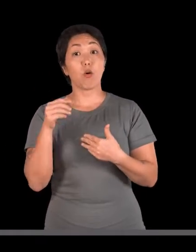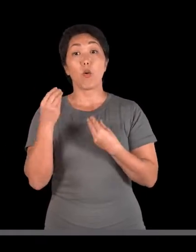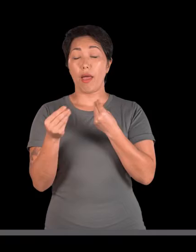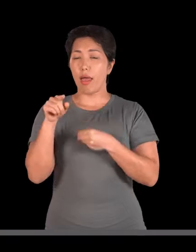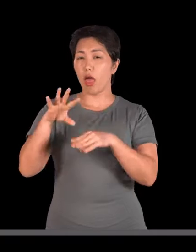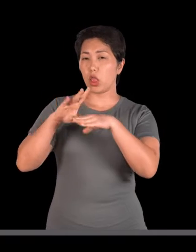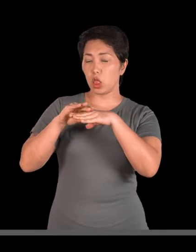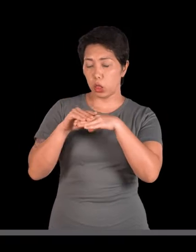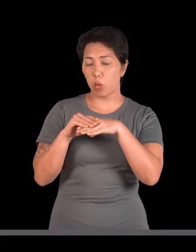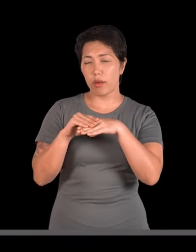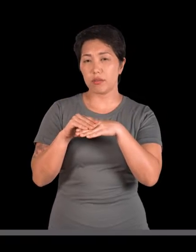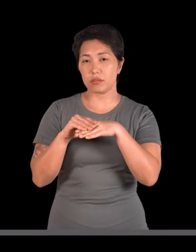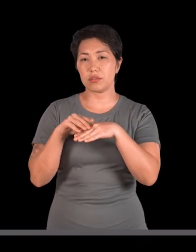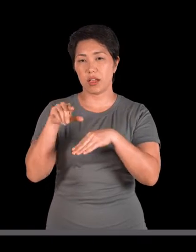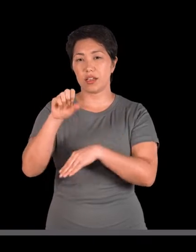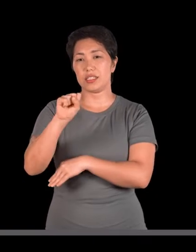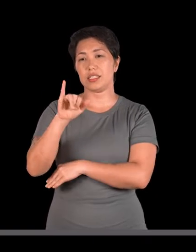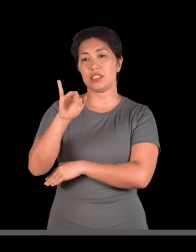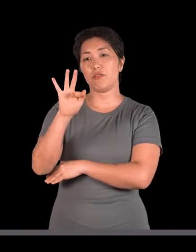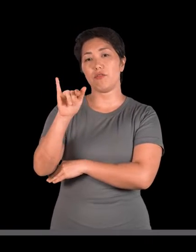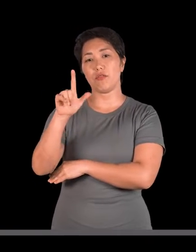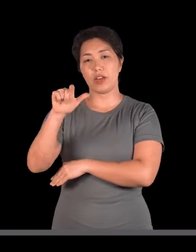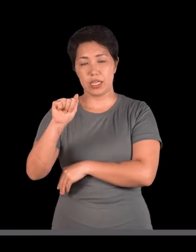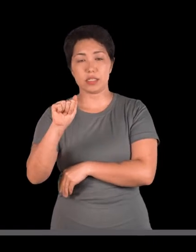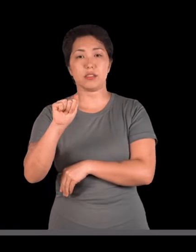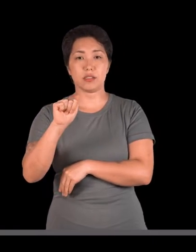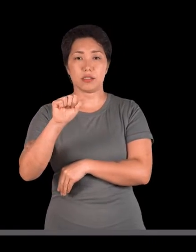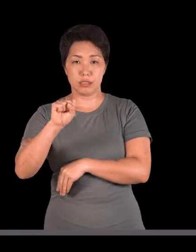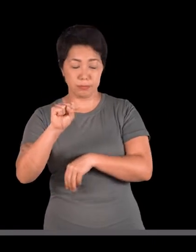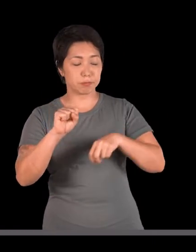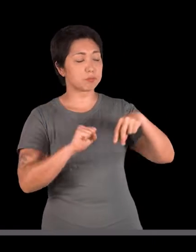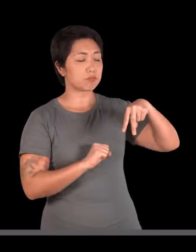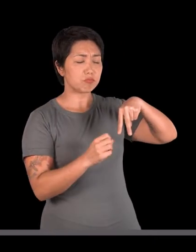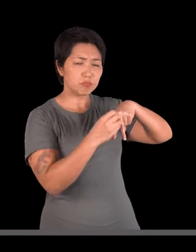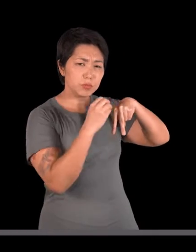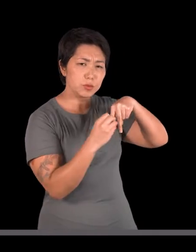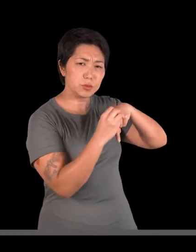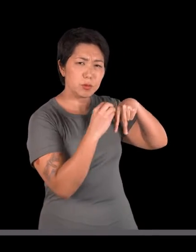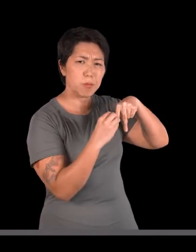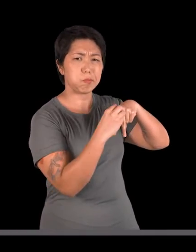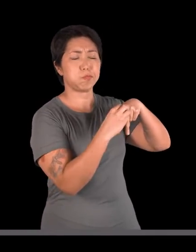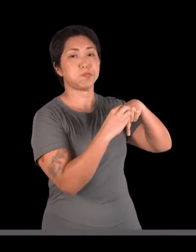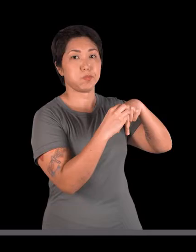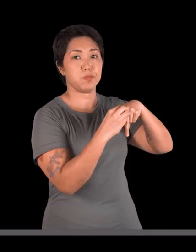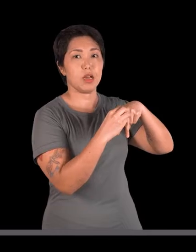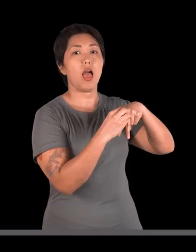bactéria, a Treponema pallidum, que tem assim essa estrutura espiralada.